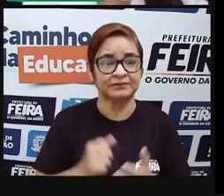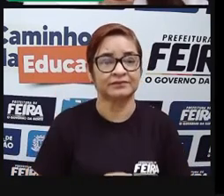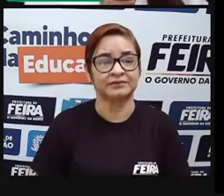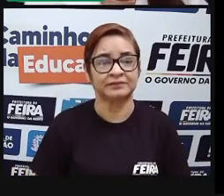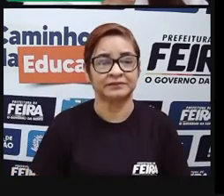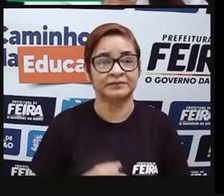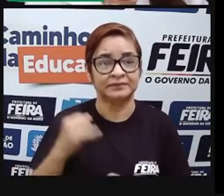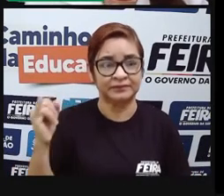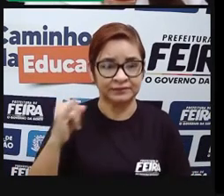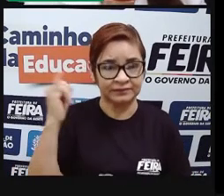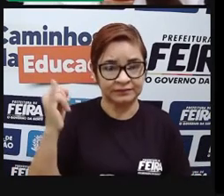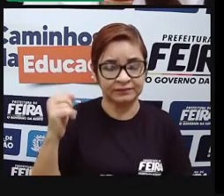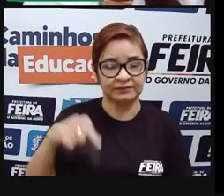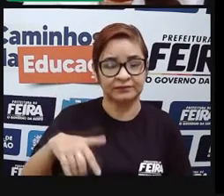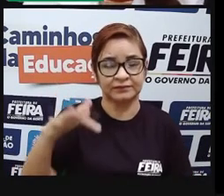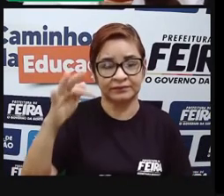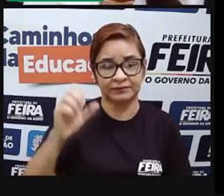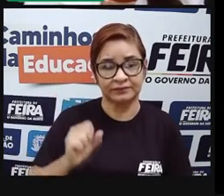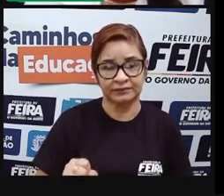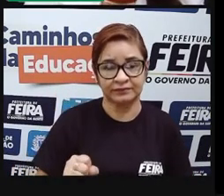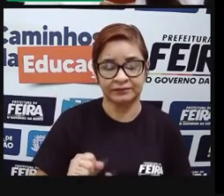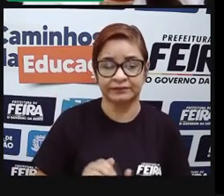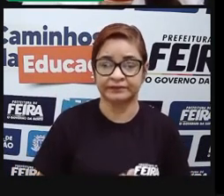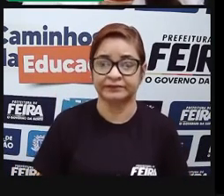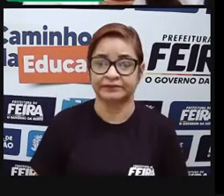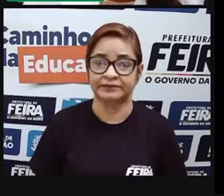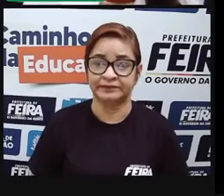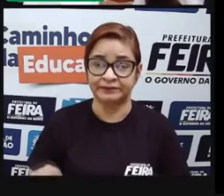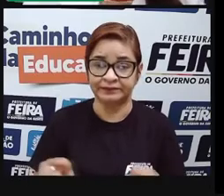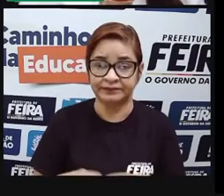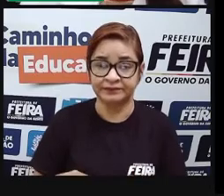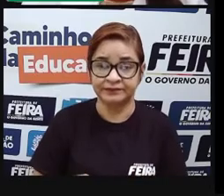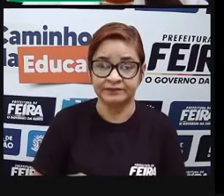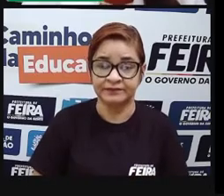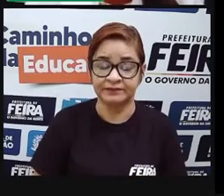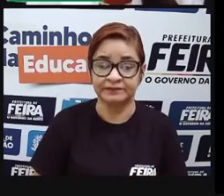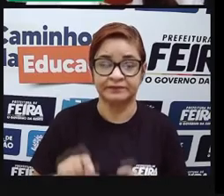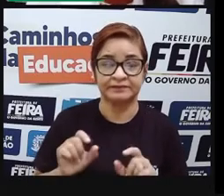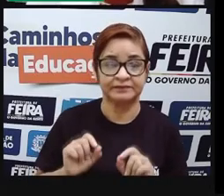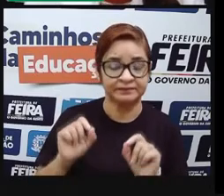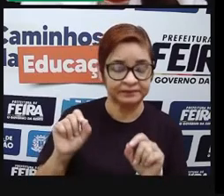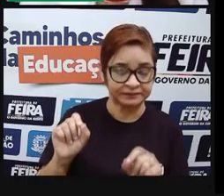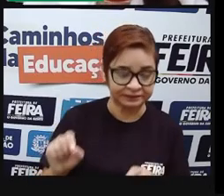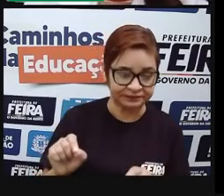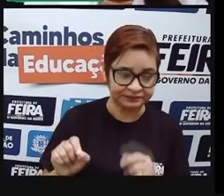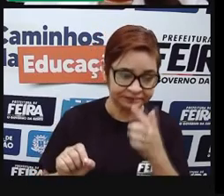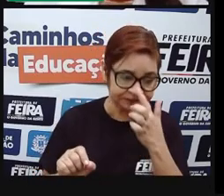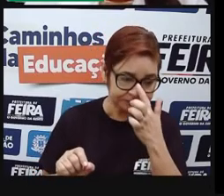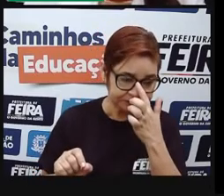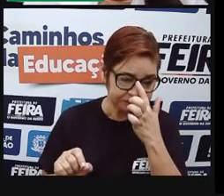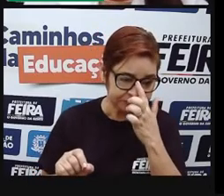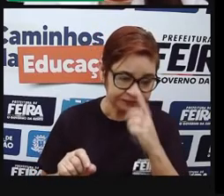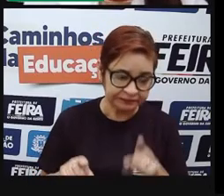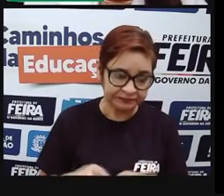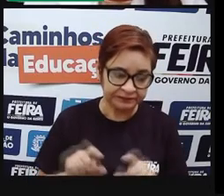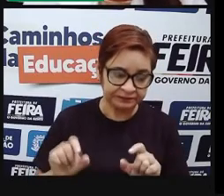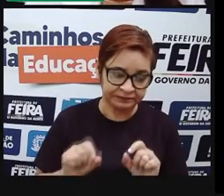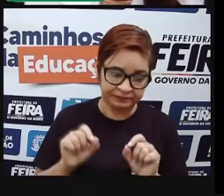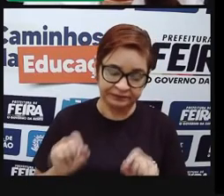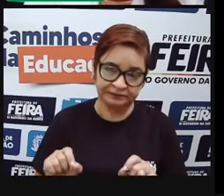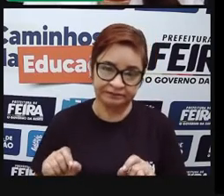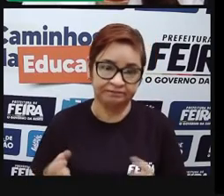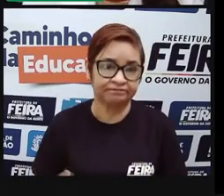Pirelli entre outras e também Ainda temos como fonte Econômica